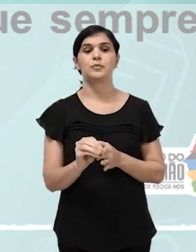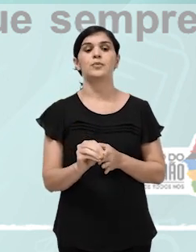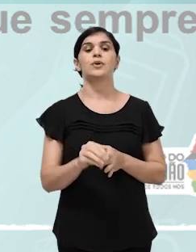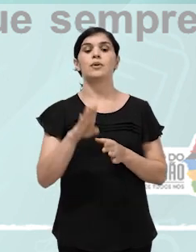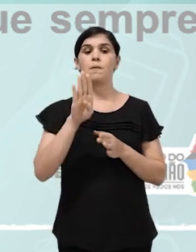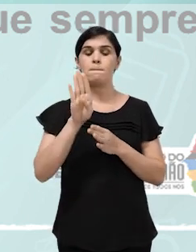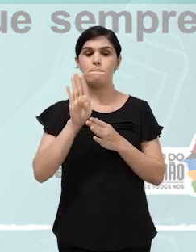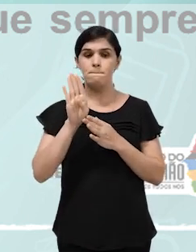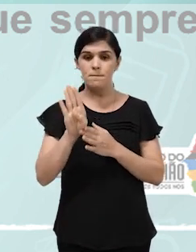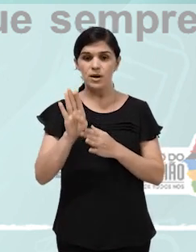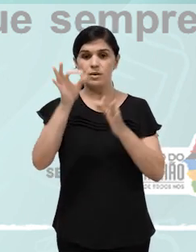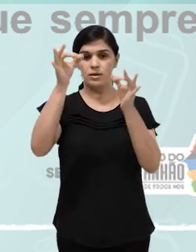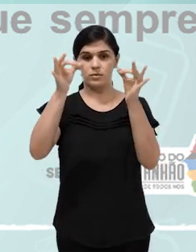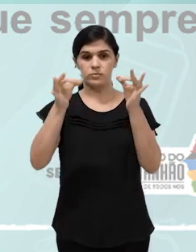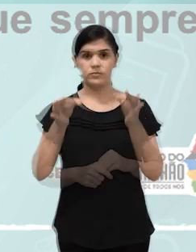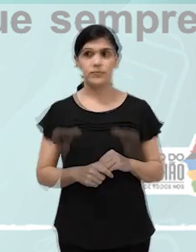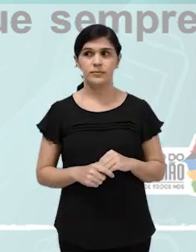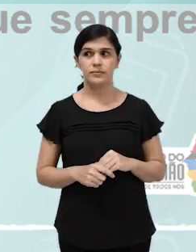mesma coisa.